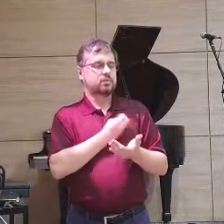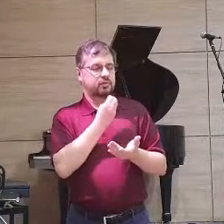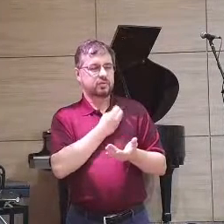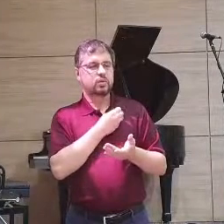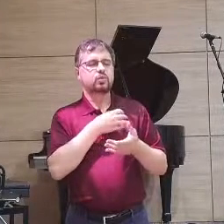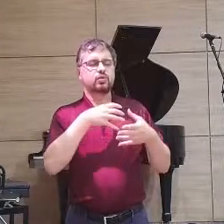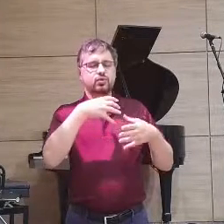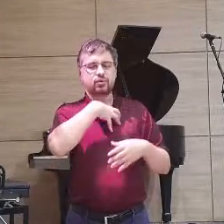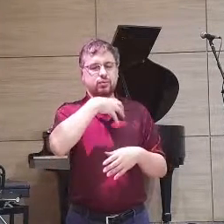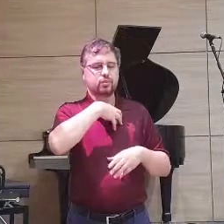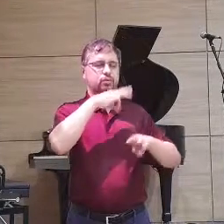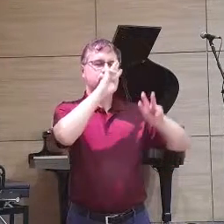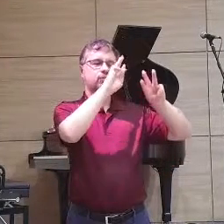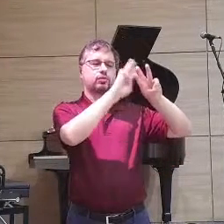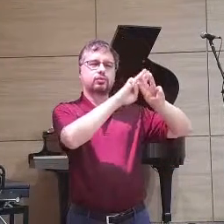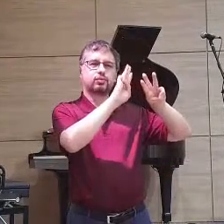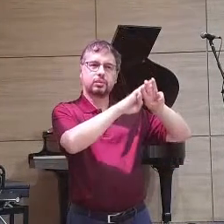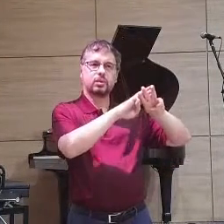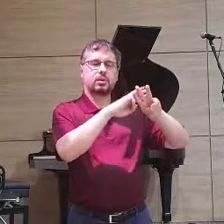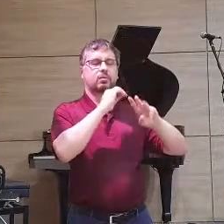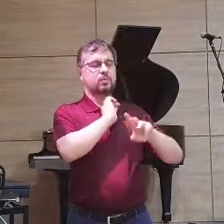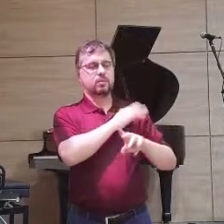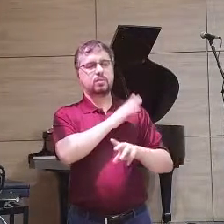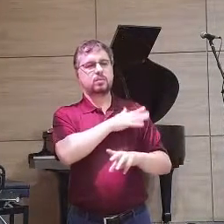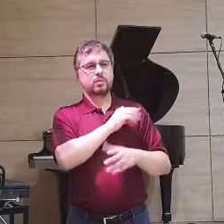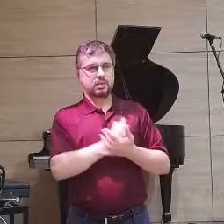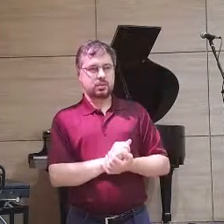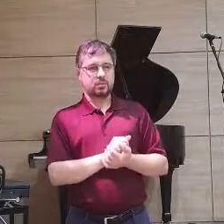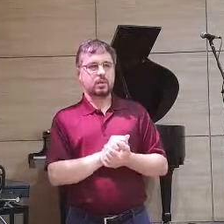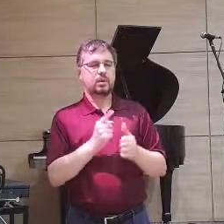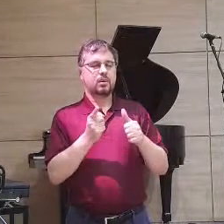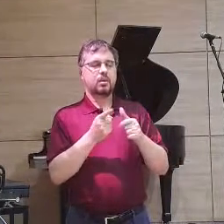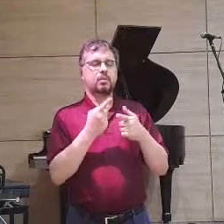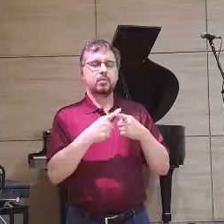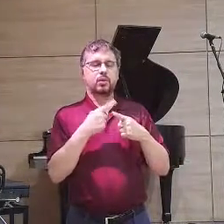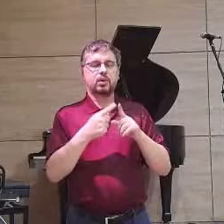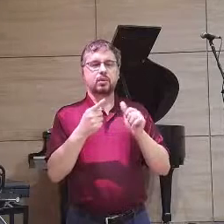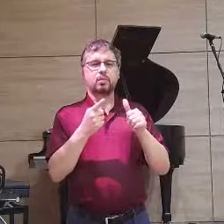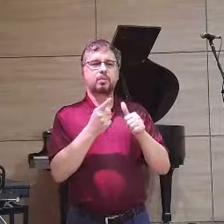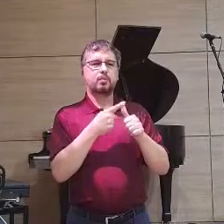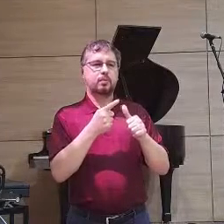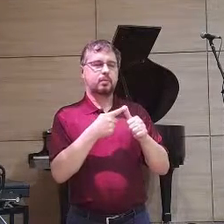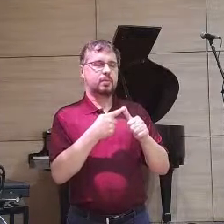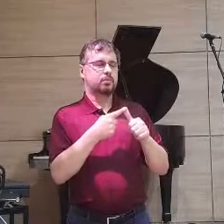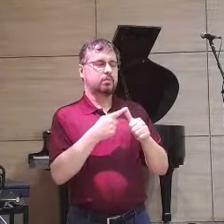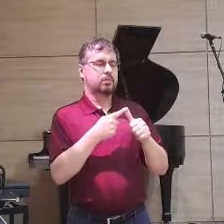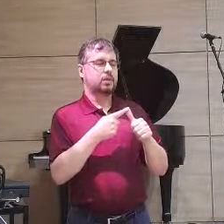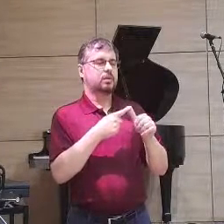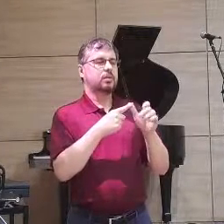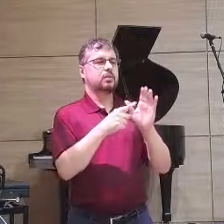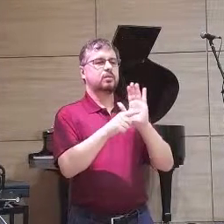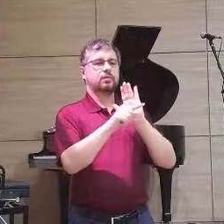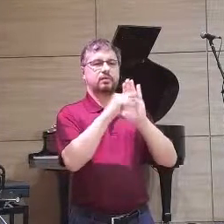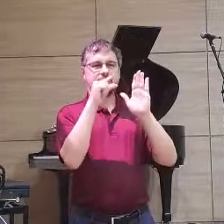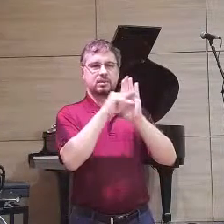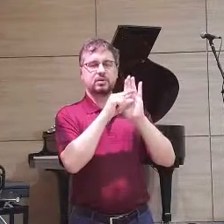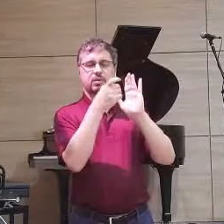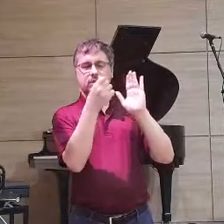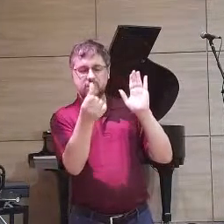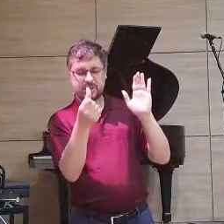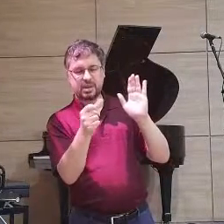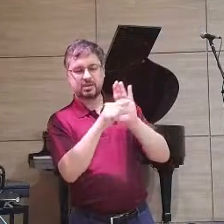espírito judaico no seu coração porque o primeiro Versículo a pergunta do primeiro Versículo que Lemos no Versículo 6